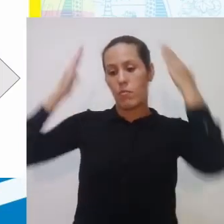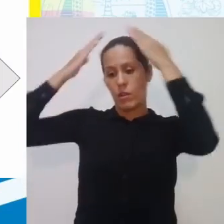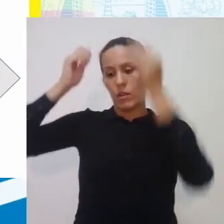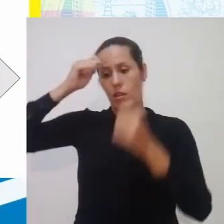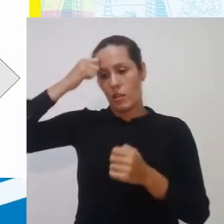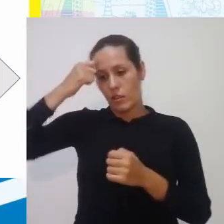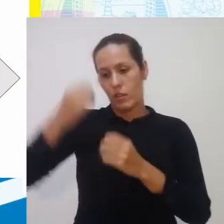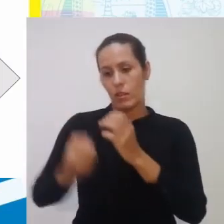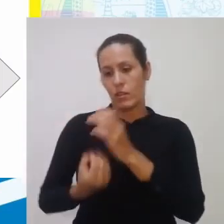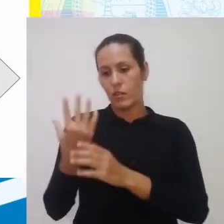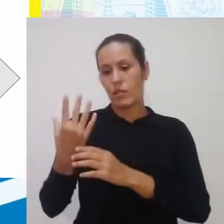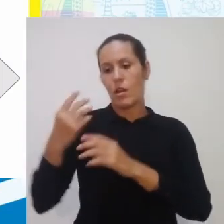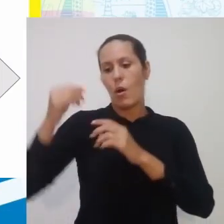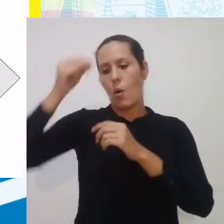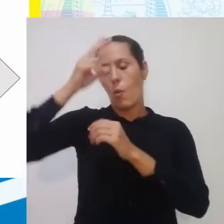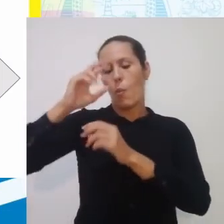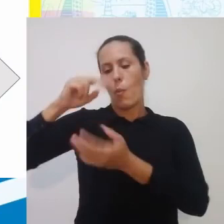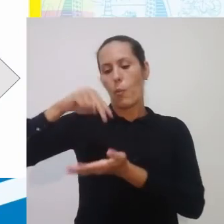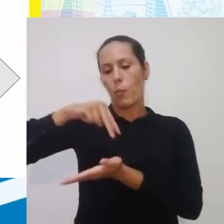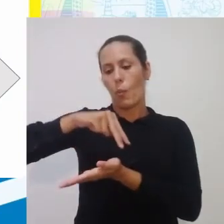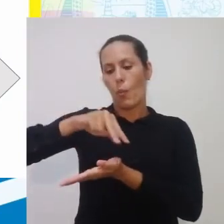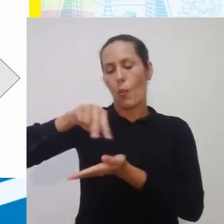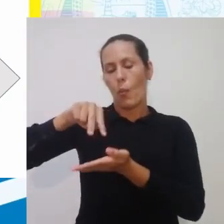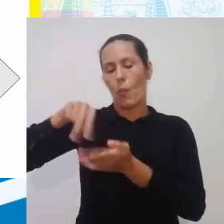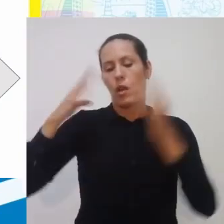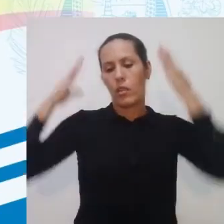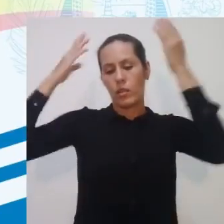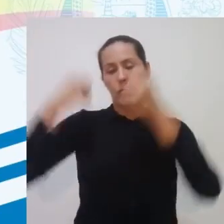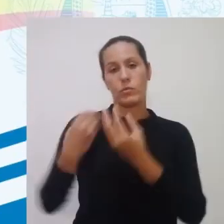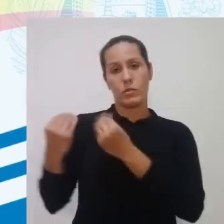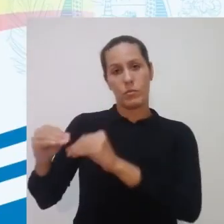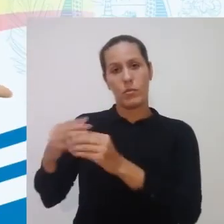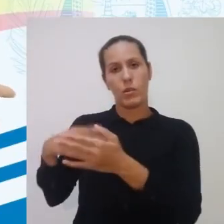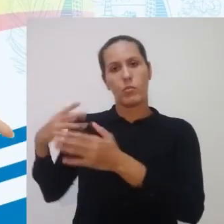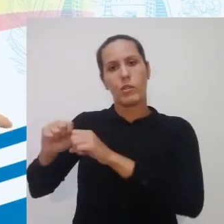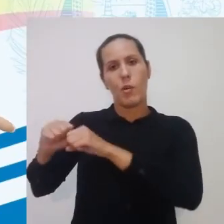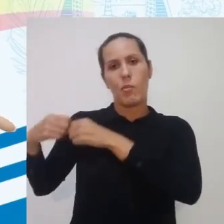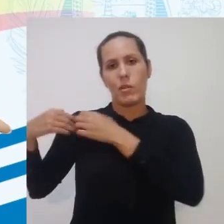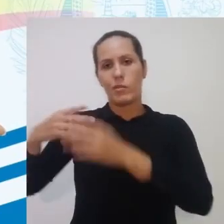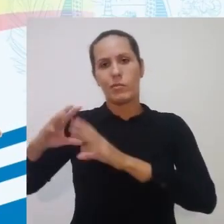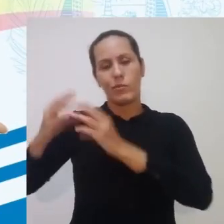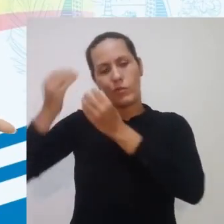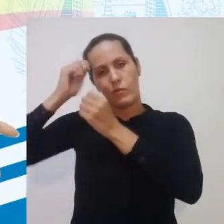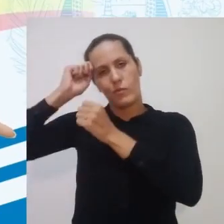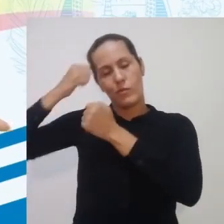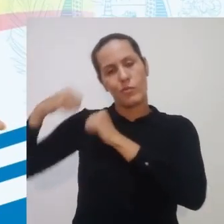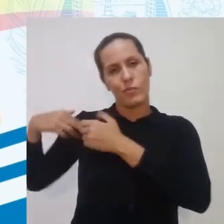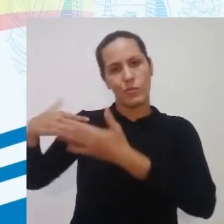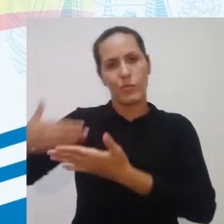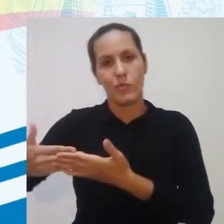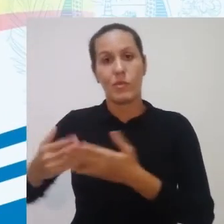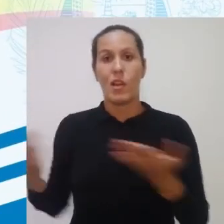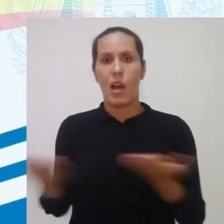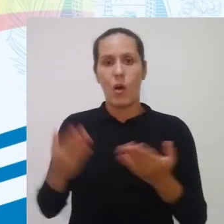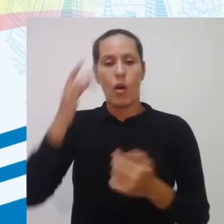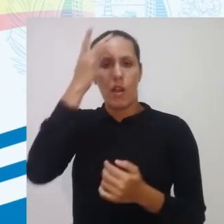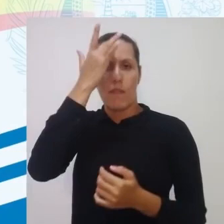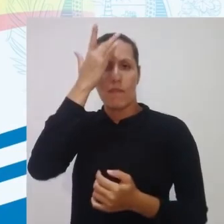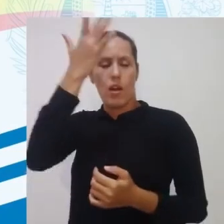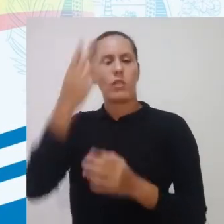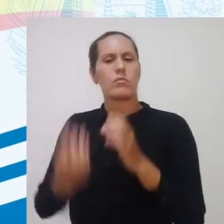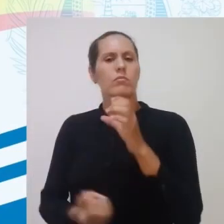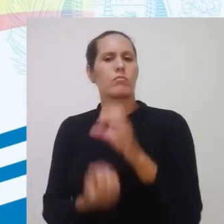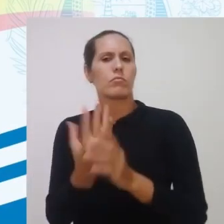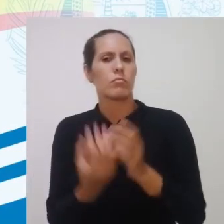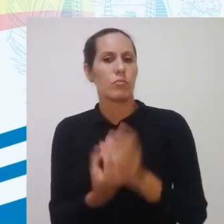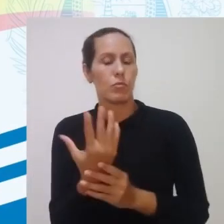Balé Municipal do Rio de Janeiro, quebrando a barreira do preconceito. Agora ficou fácil, na verdade, para produzir o texto do